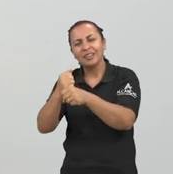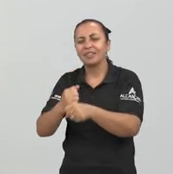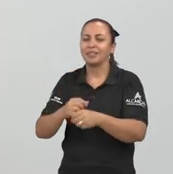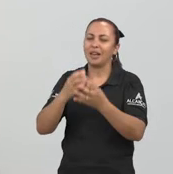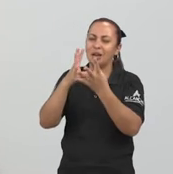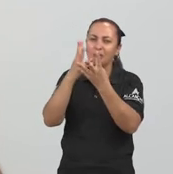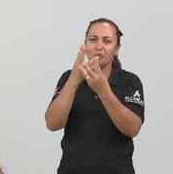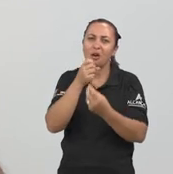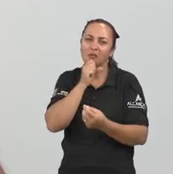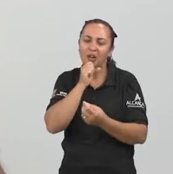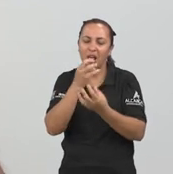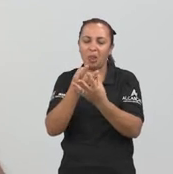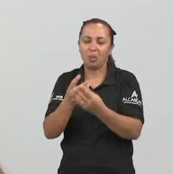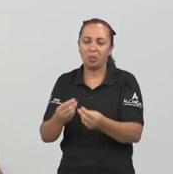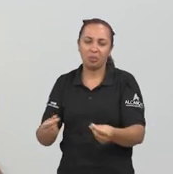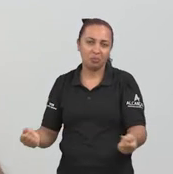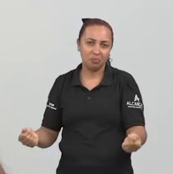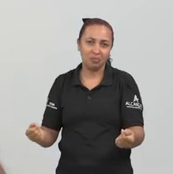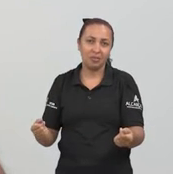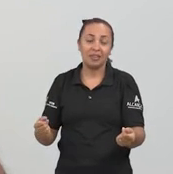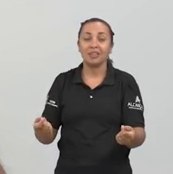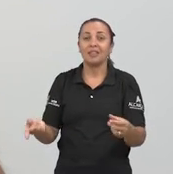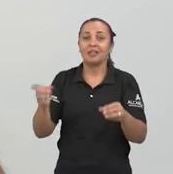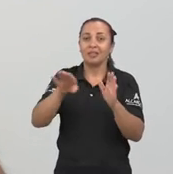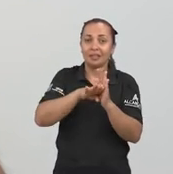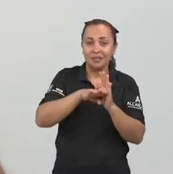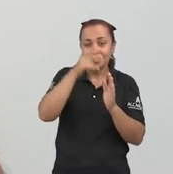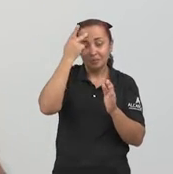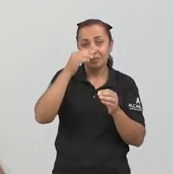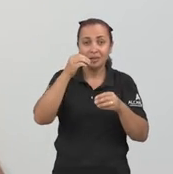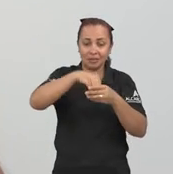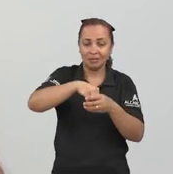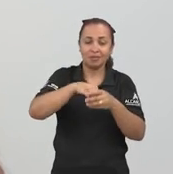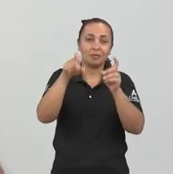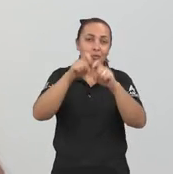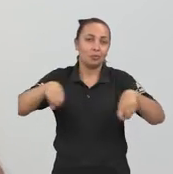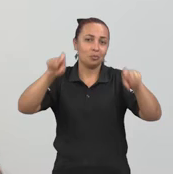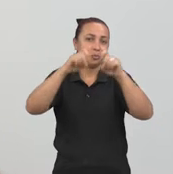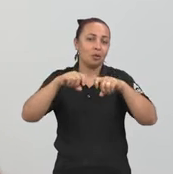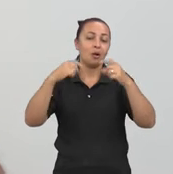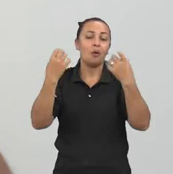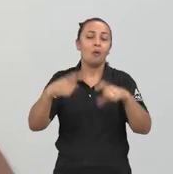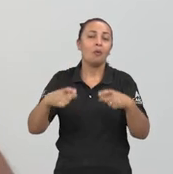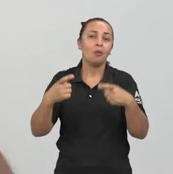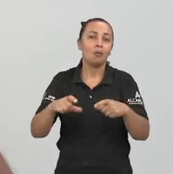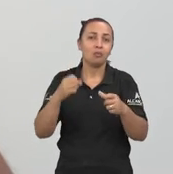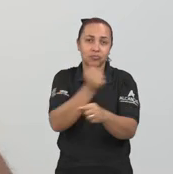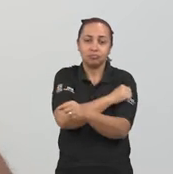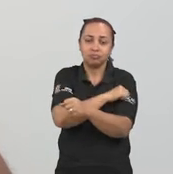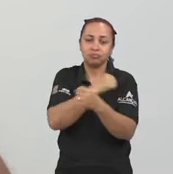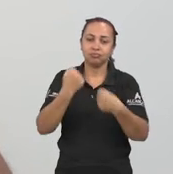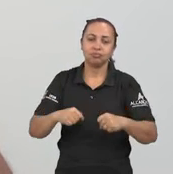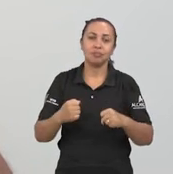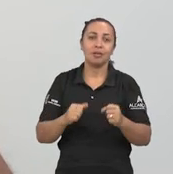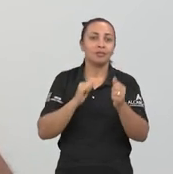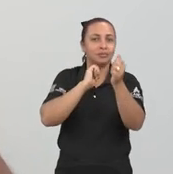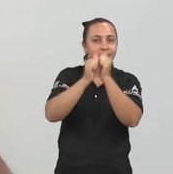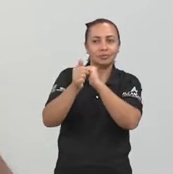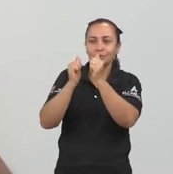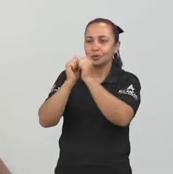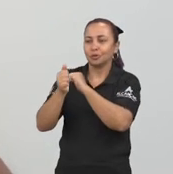imprimir Então você tem um gasto com isso e você traz para uma plataforma online onde o estudante pode tá jogando aqui